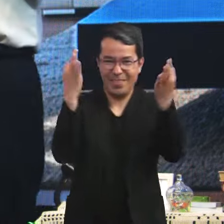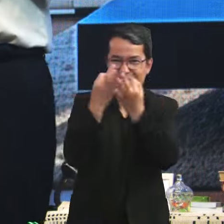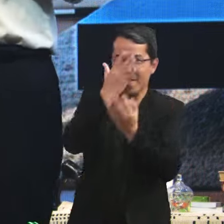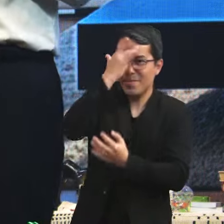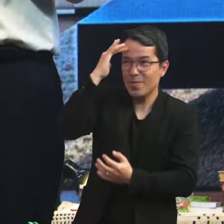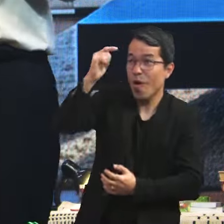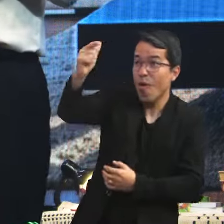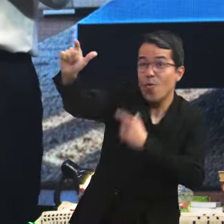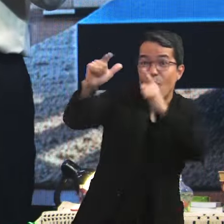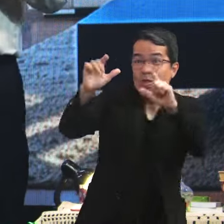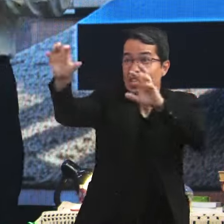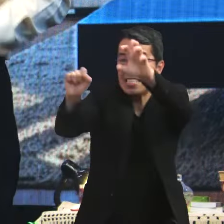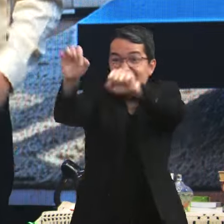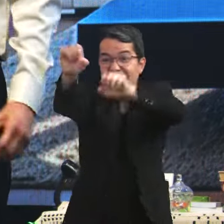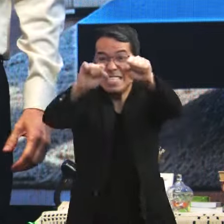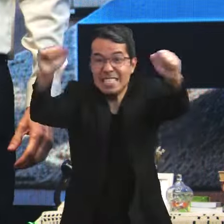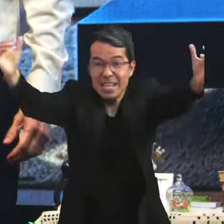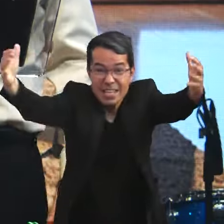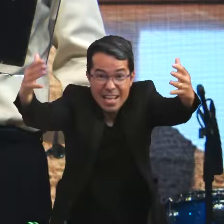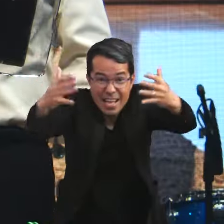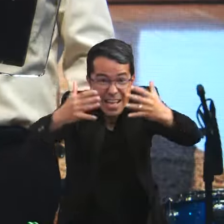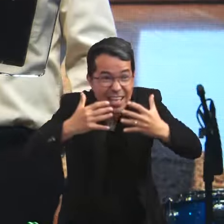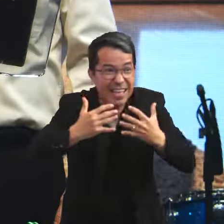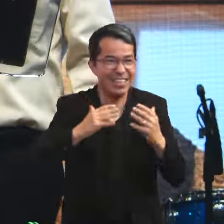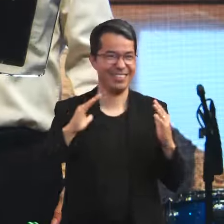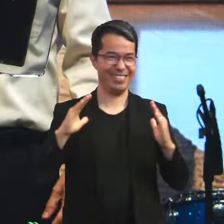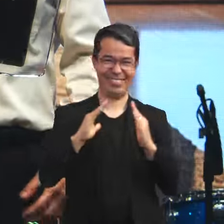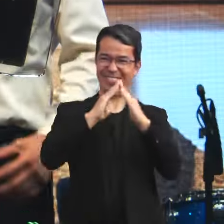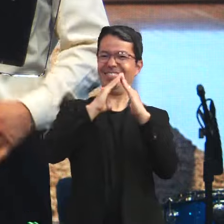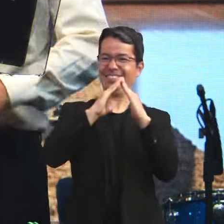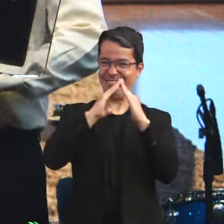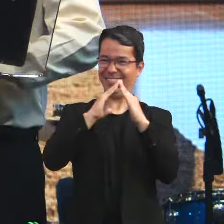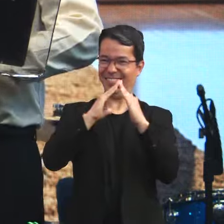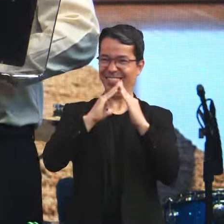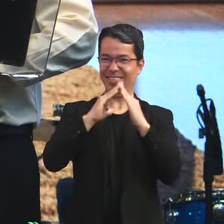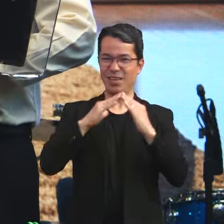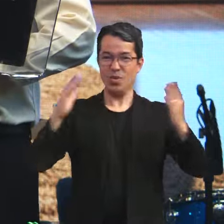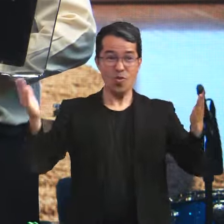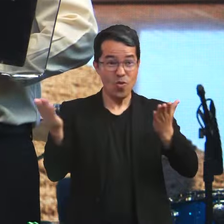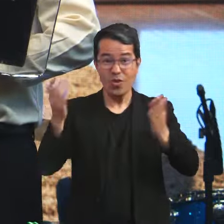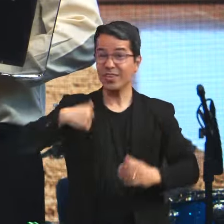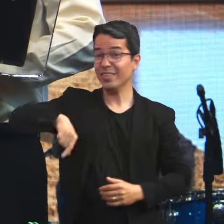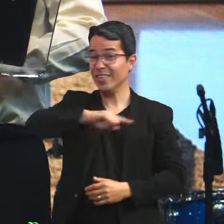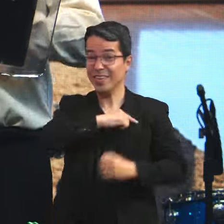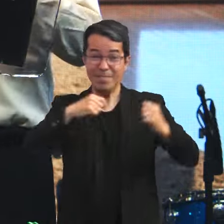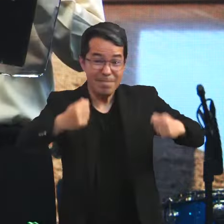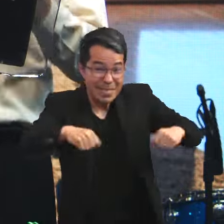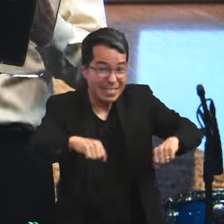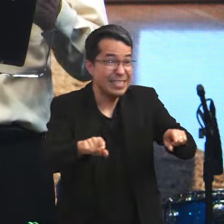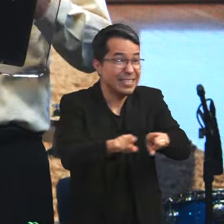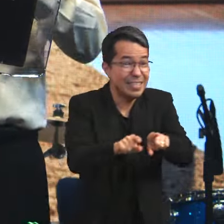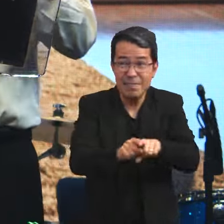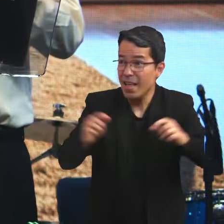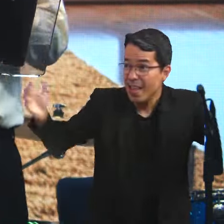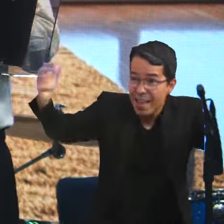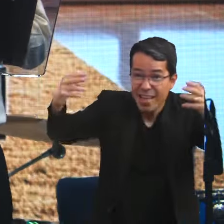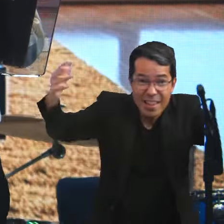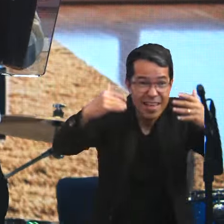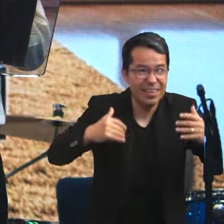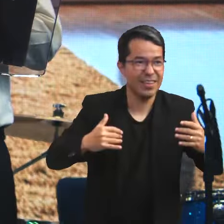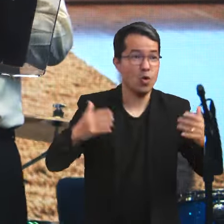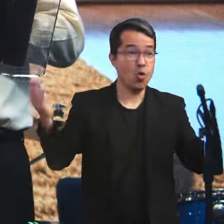como podor mane e dessa forma como podemos afar de uma manor poro